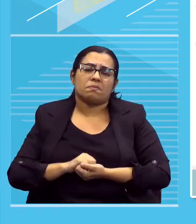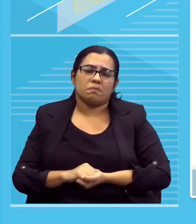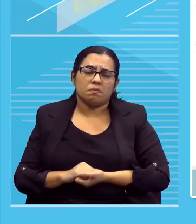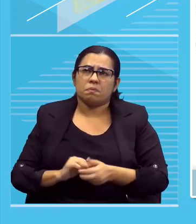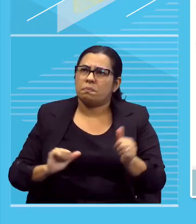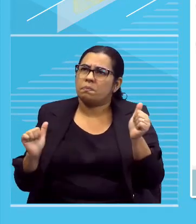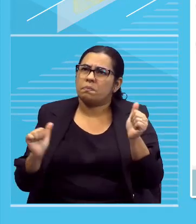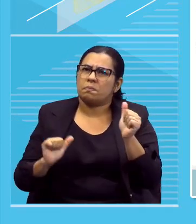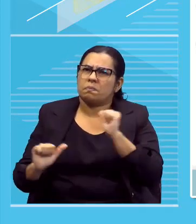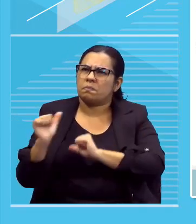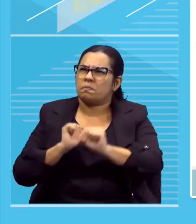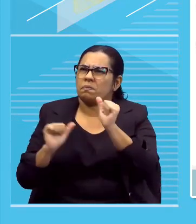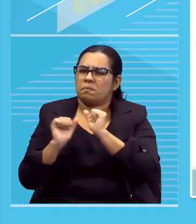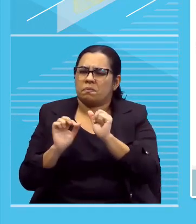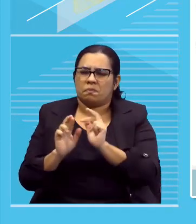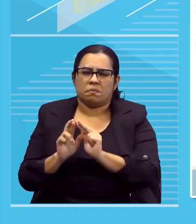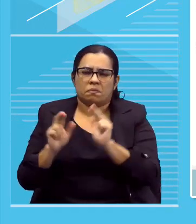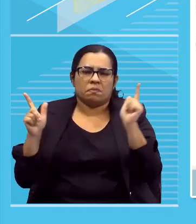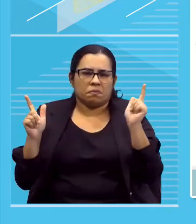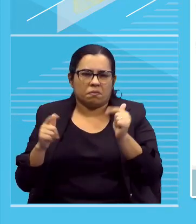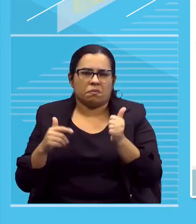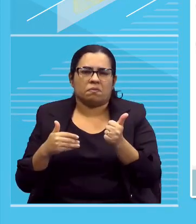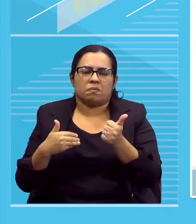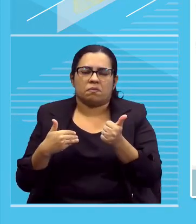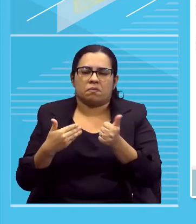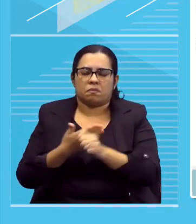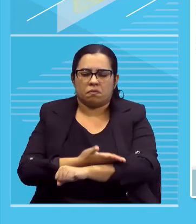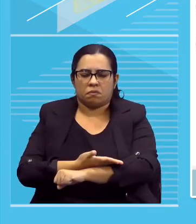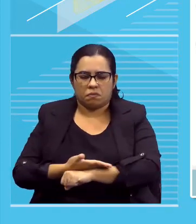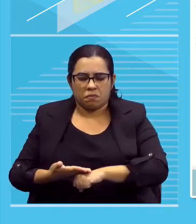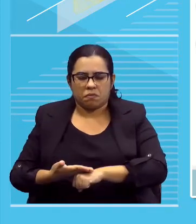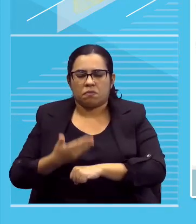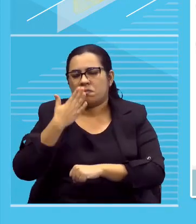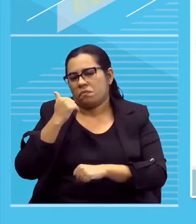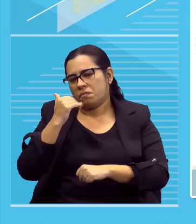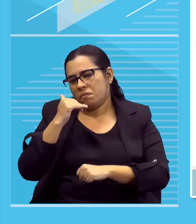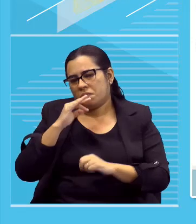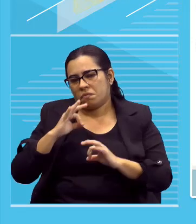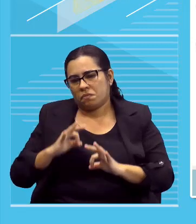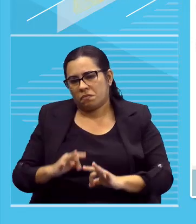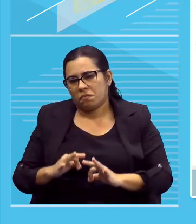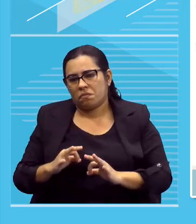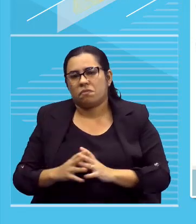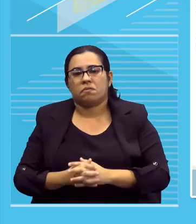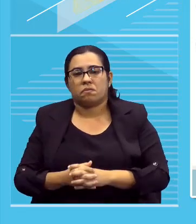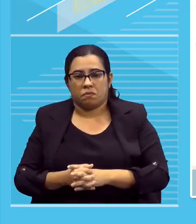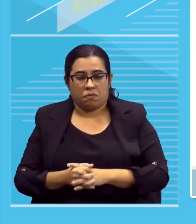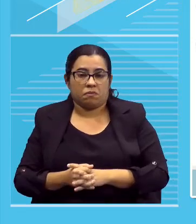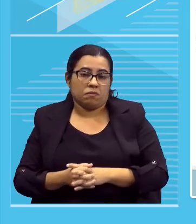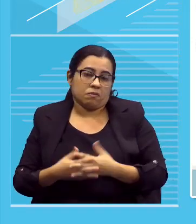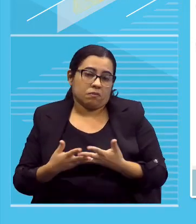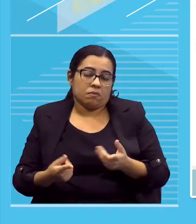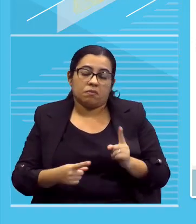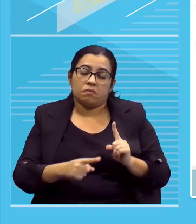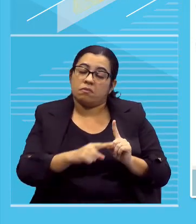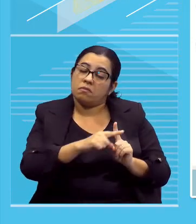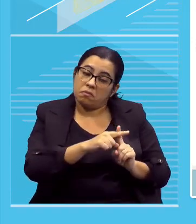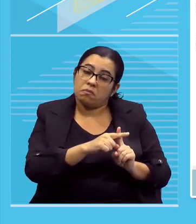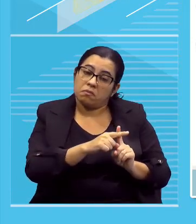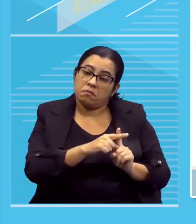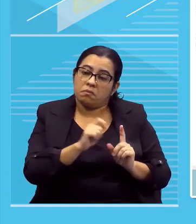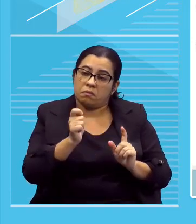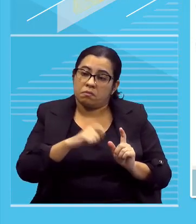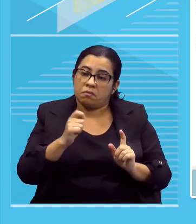mudou a culinária os hábitos alimentares isso do lado positivo